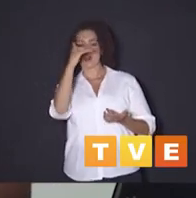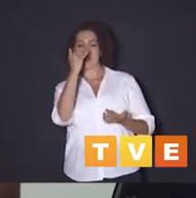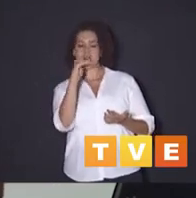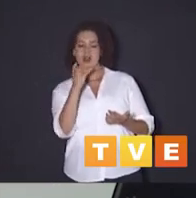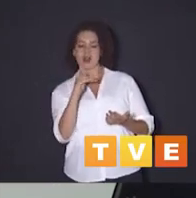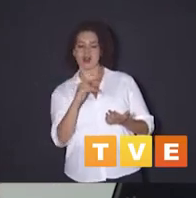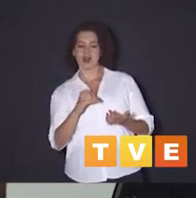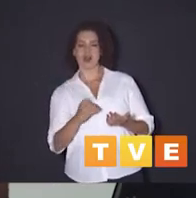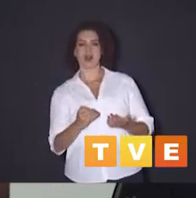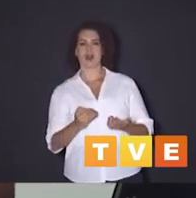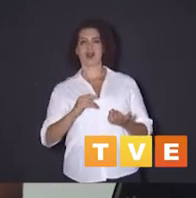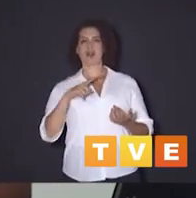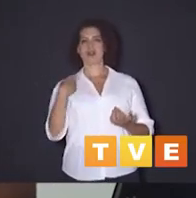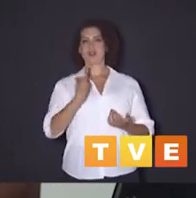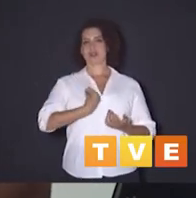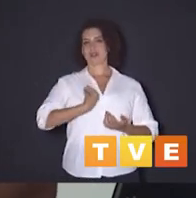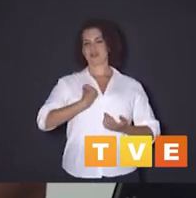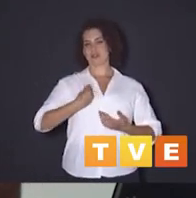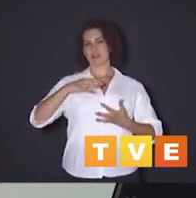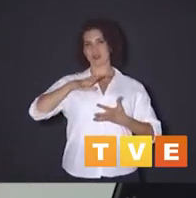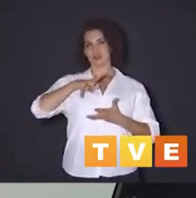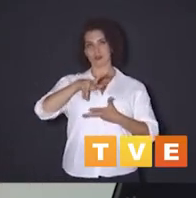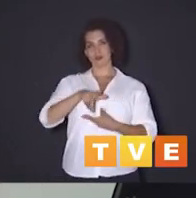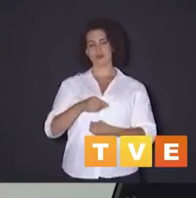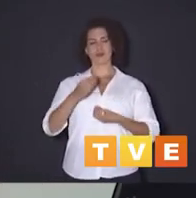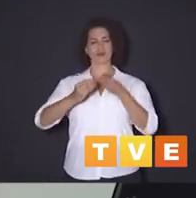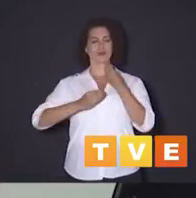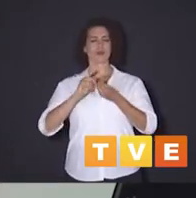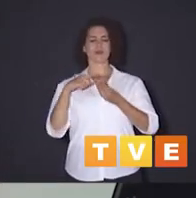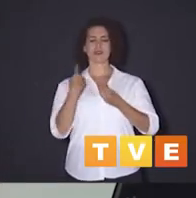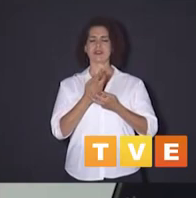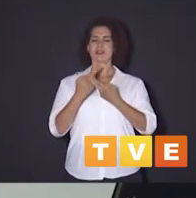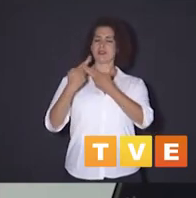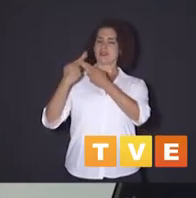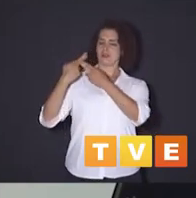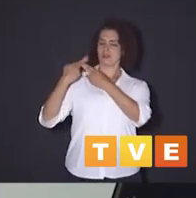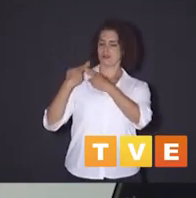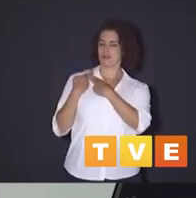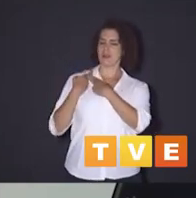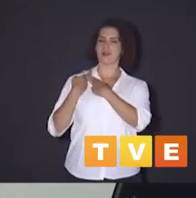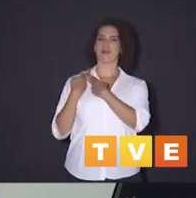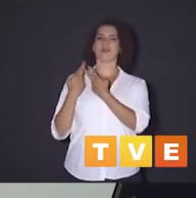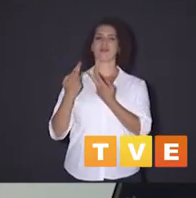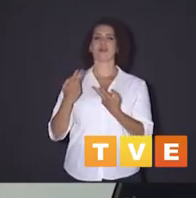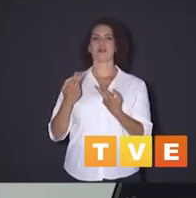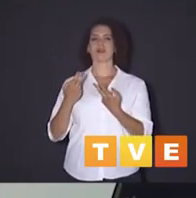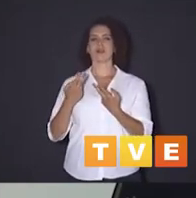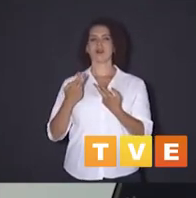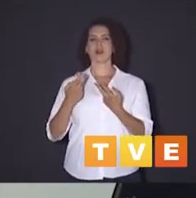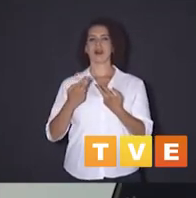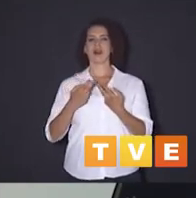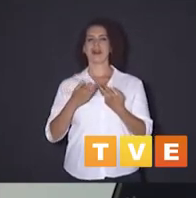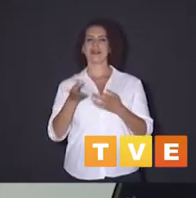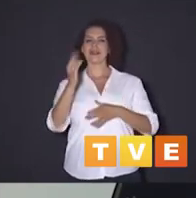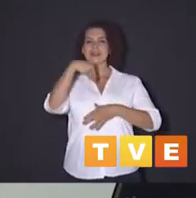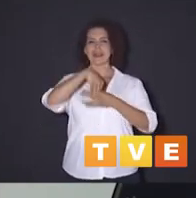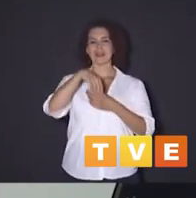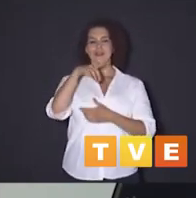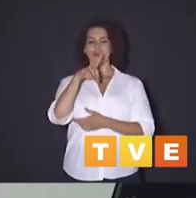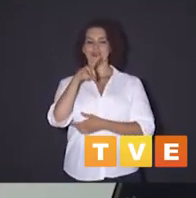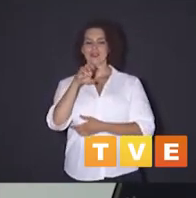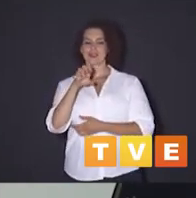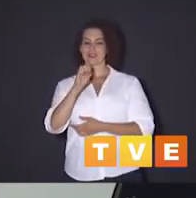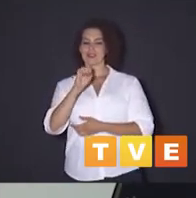envolvem a nossa existência no mundo e como agente de maneira responsável republicano no design todas essas esses